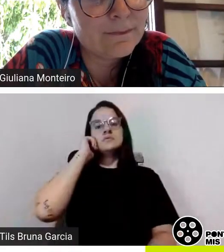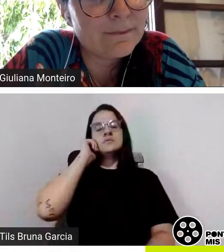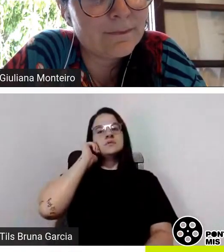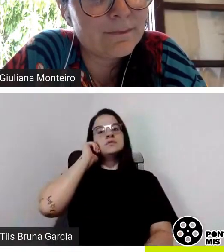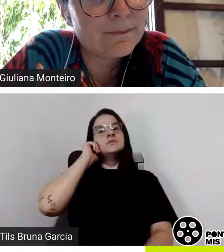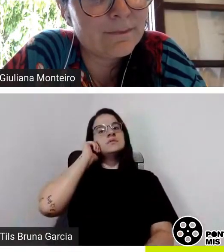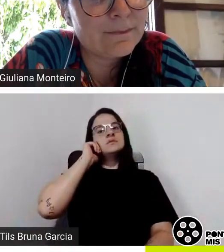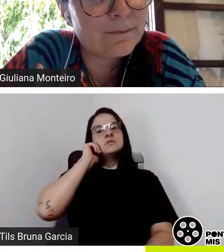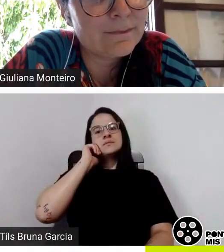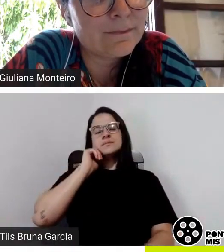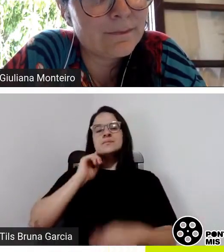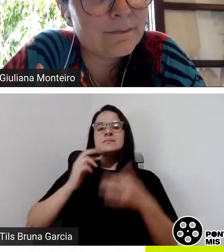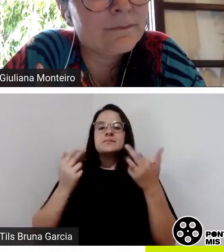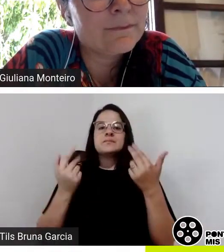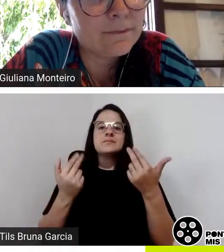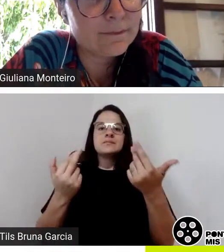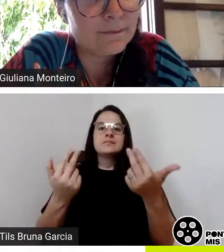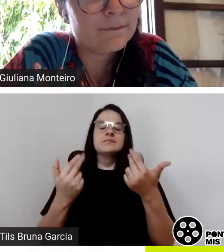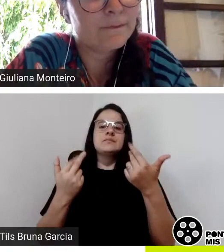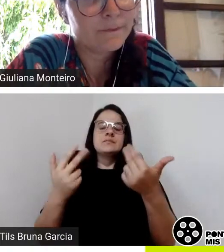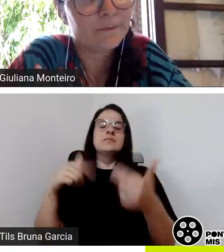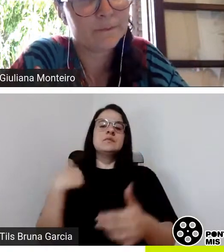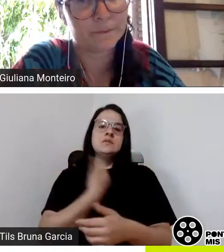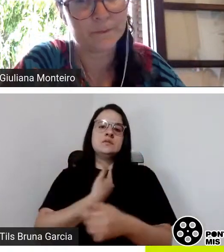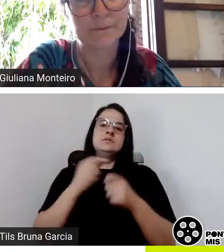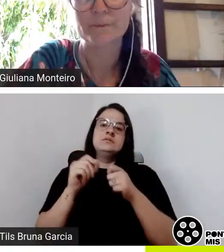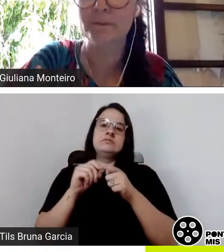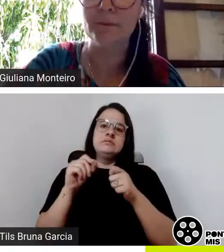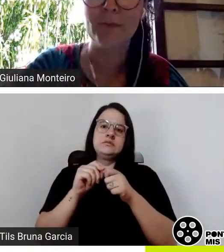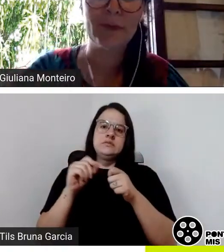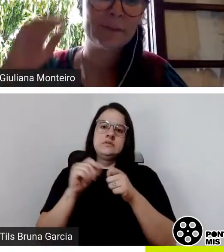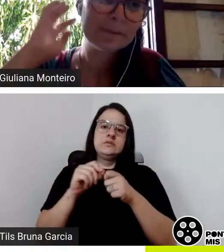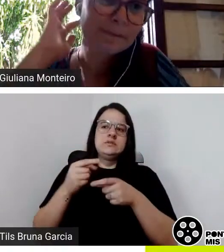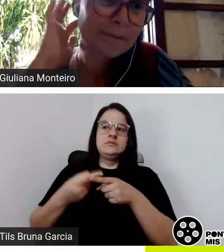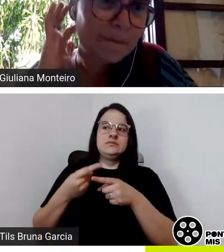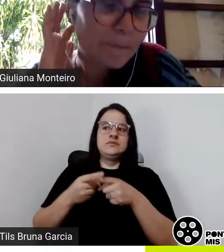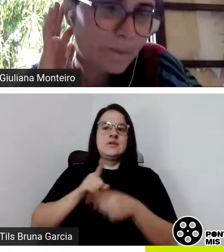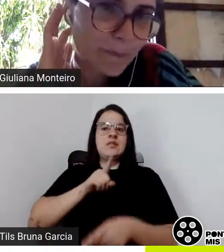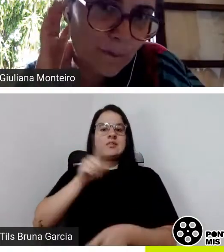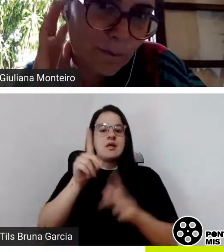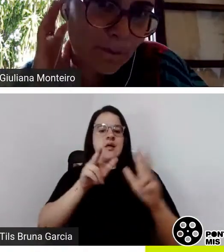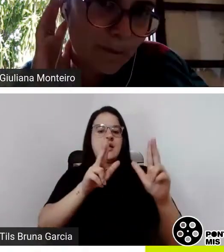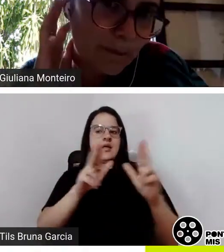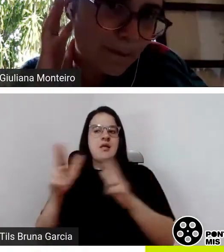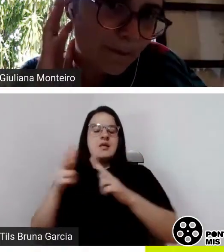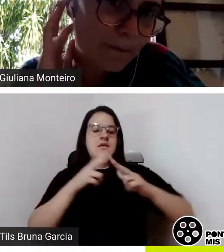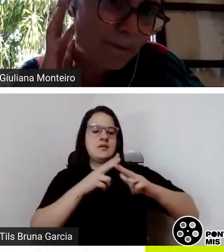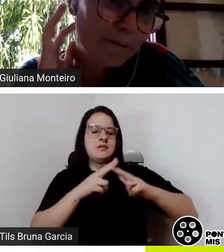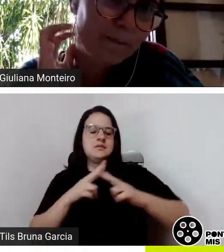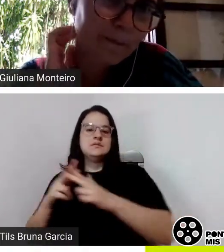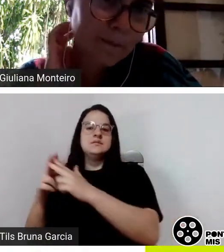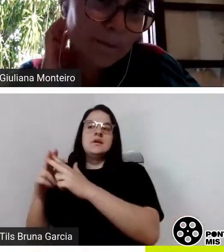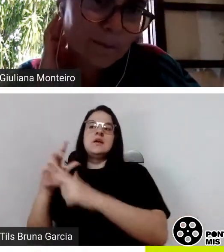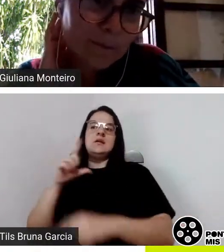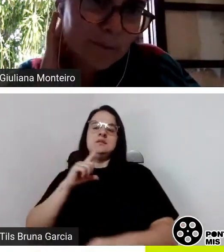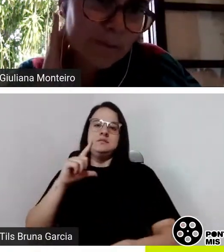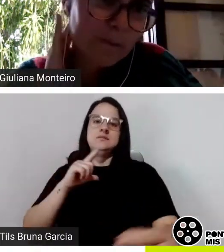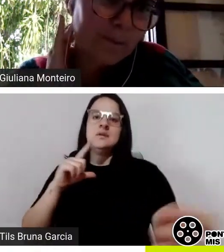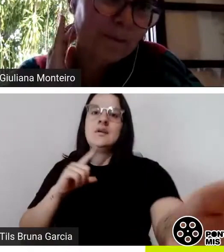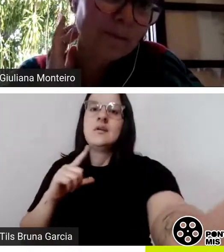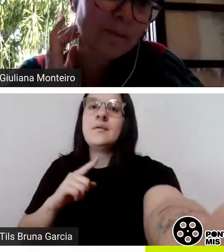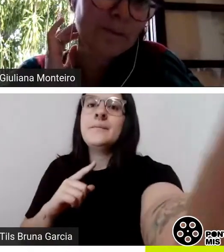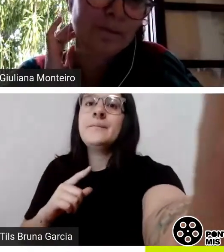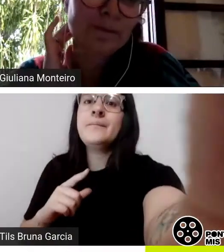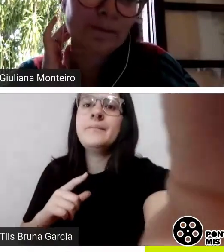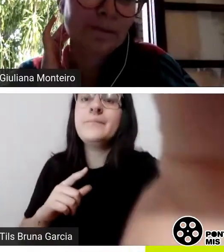chegaram e vão continuar, ou vão se aperfeiçoar, né? No caso das séries, é curioso isso, porque a